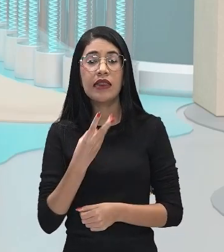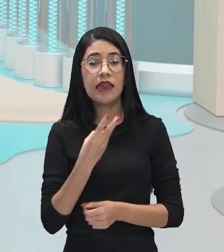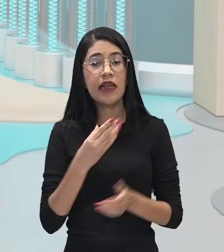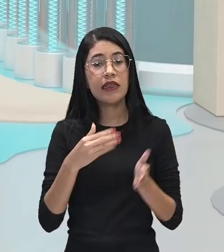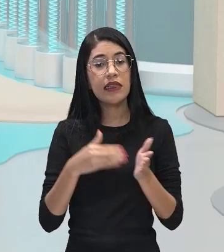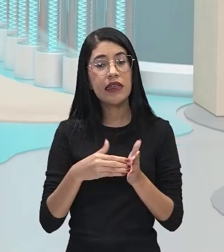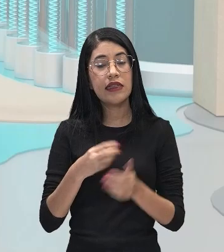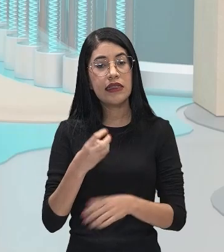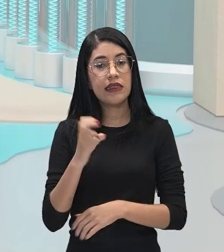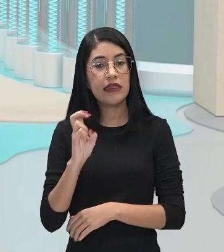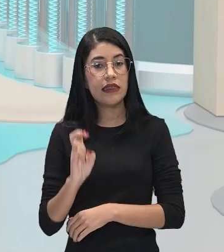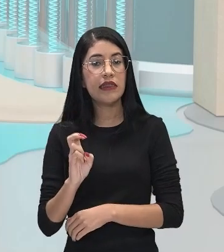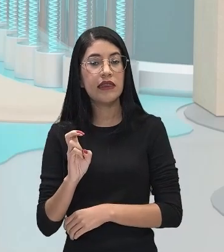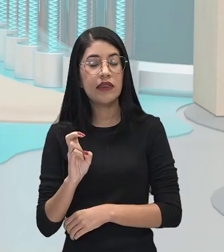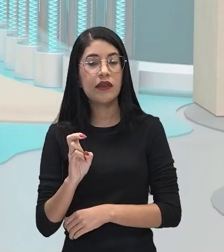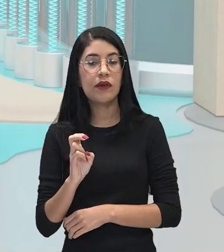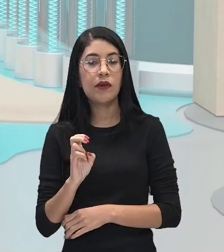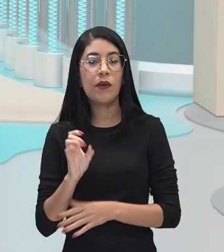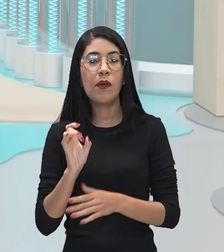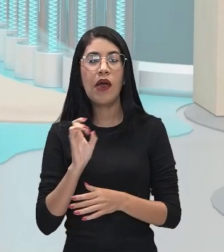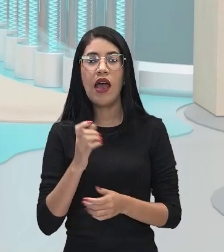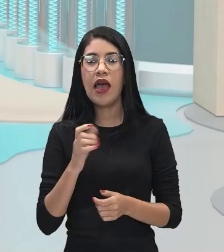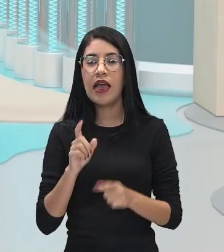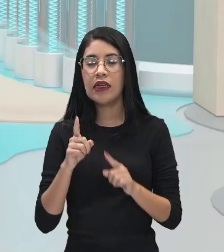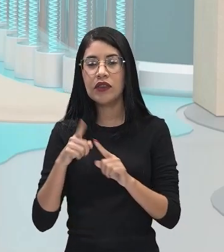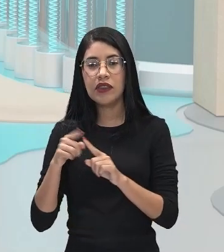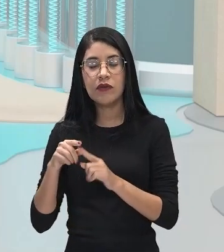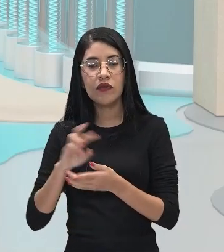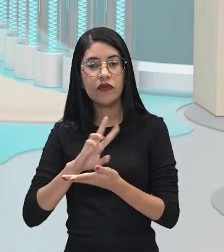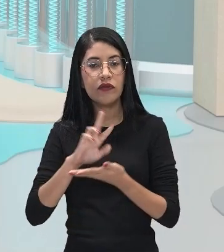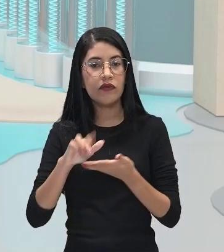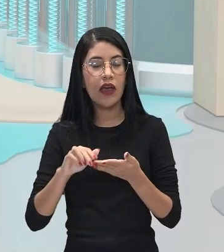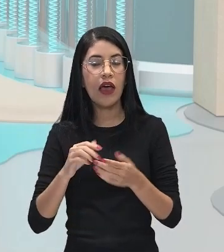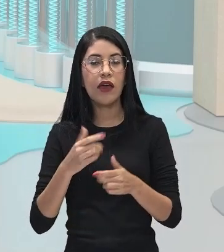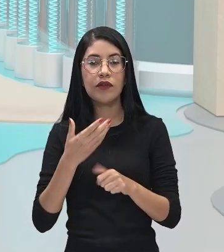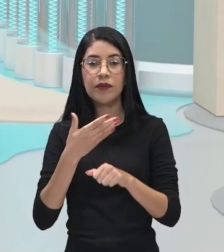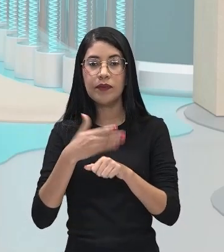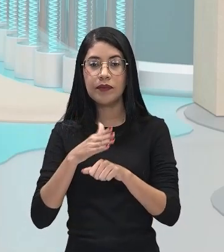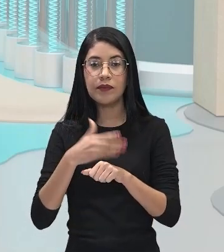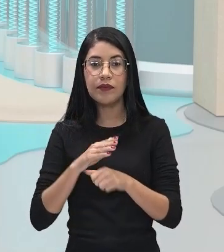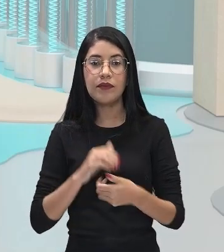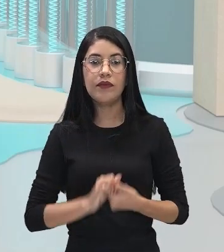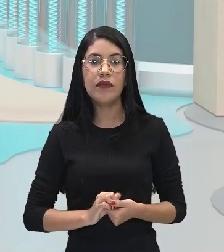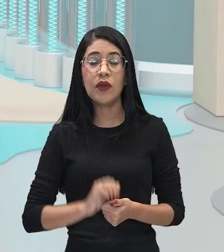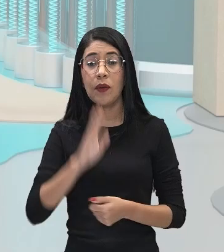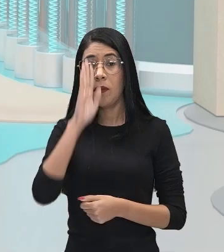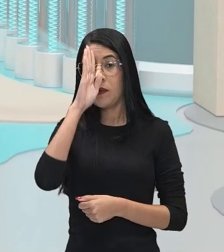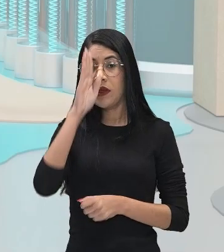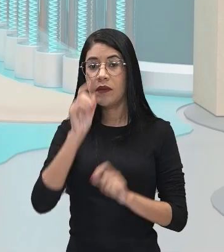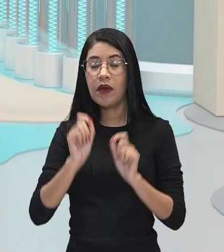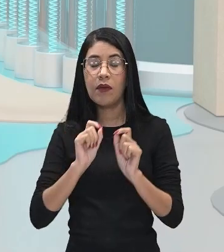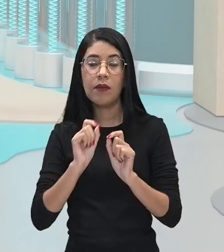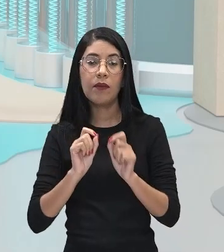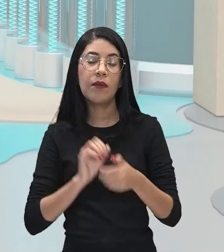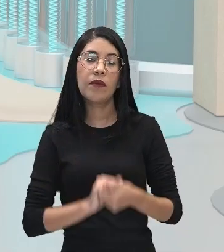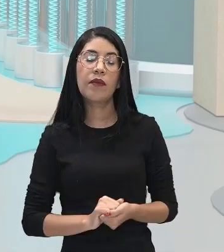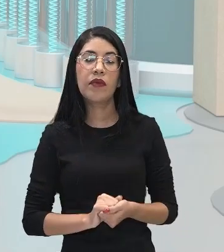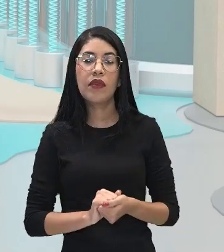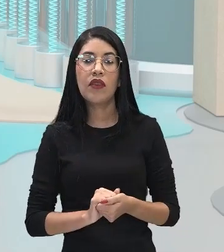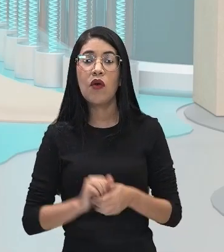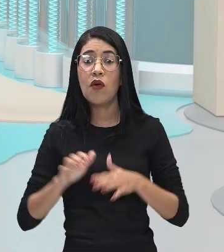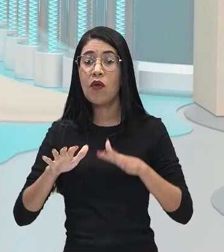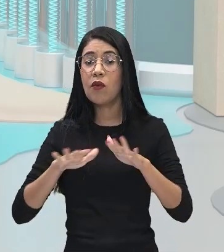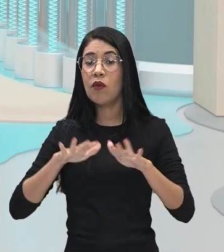5 repetições para cada exercício. E a prioridade é que você dê ênfase nos movimentos